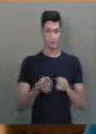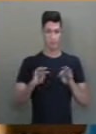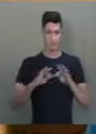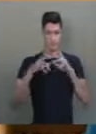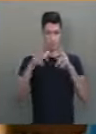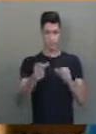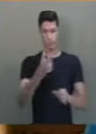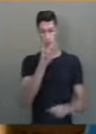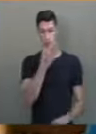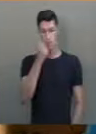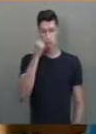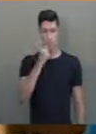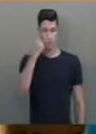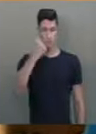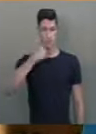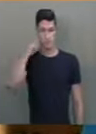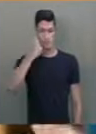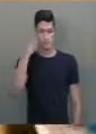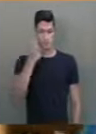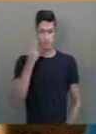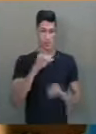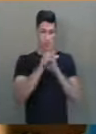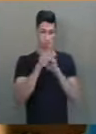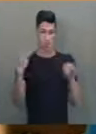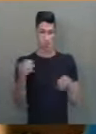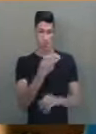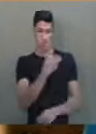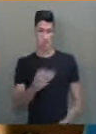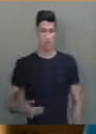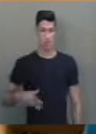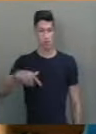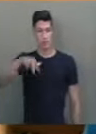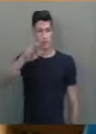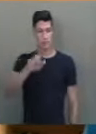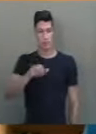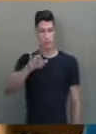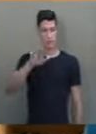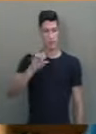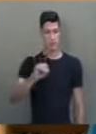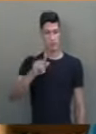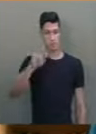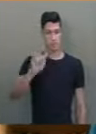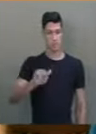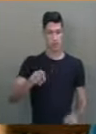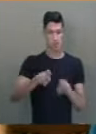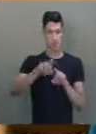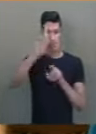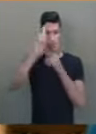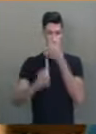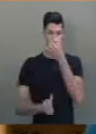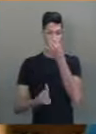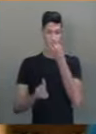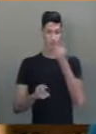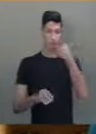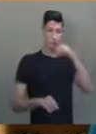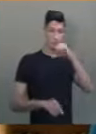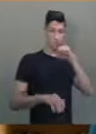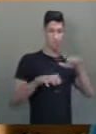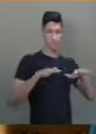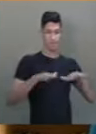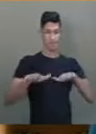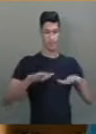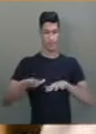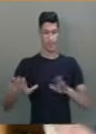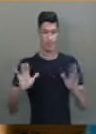os senadores e senadoras. Citando o ministro Queiroga e a diretora do Mães em Movimento